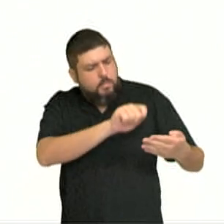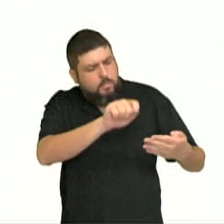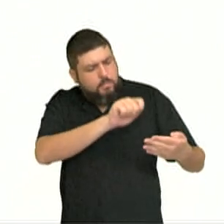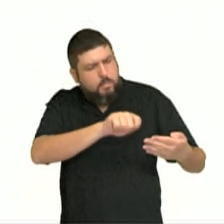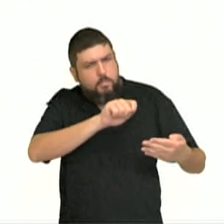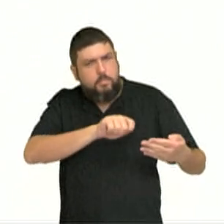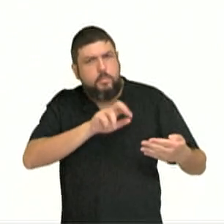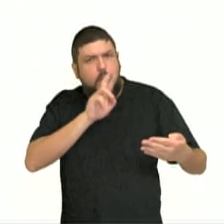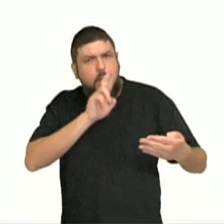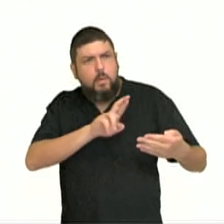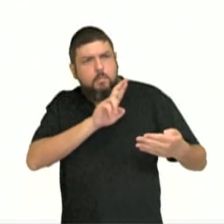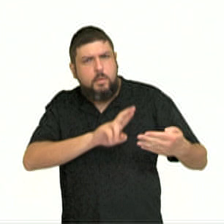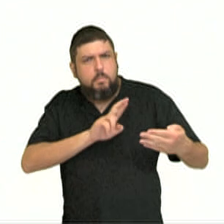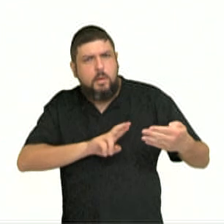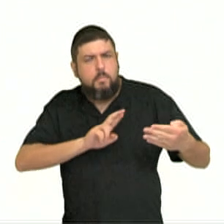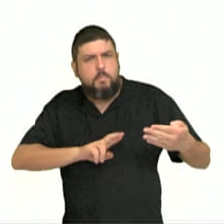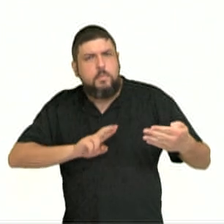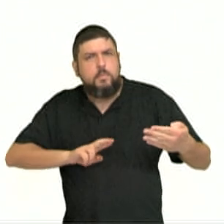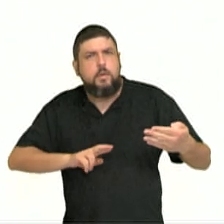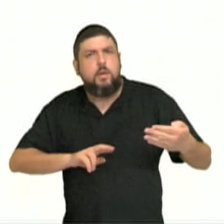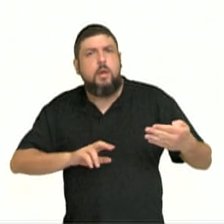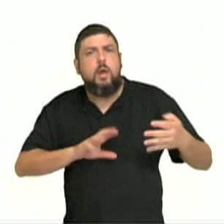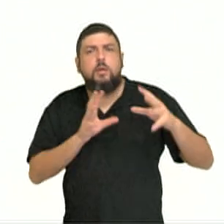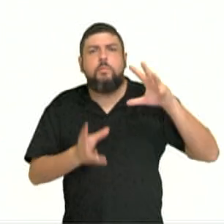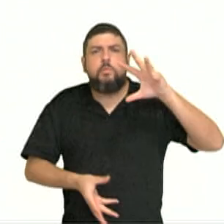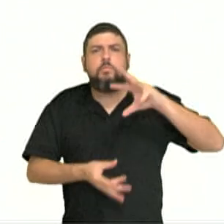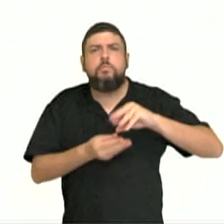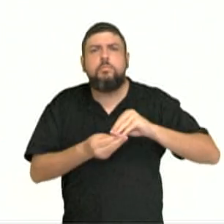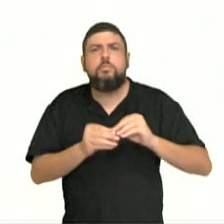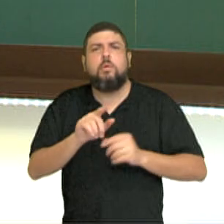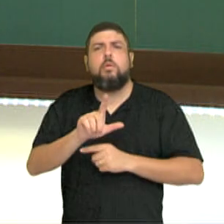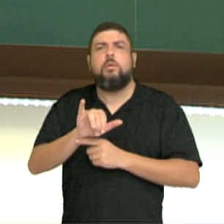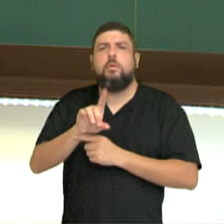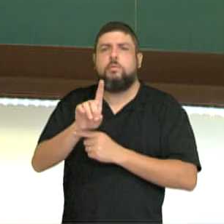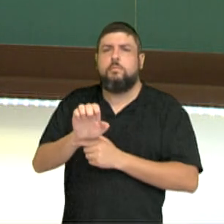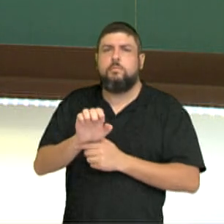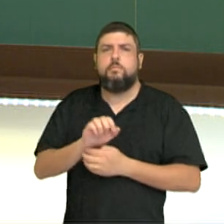são respondidas ali no LID, que é o primeiro parágrafo.